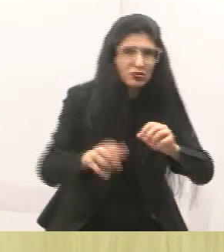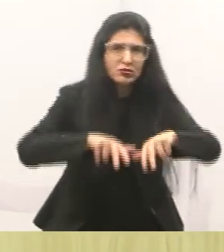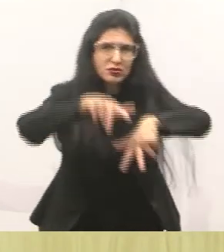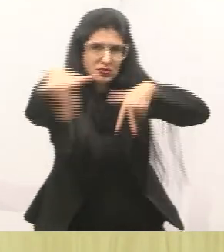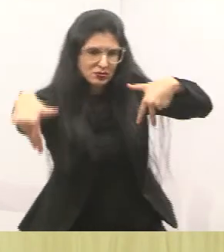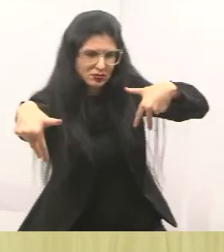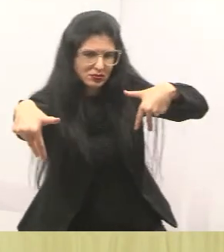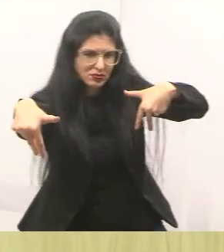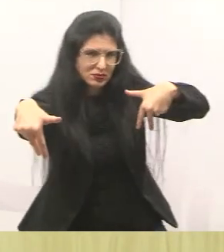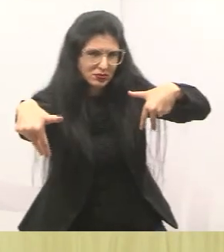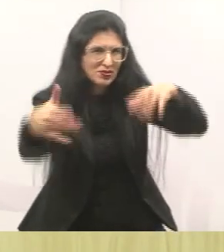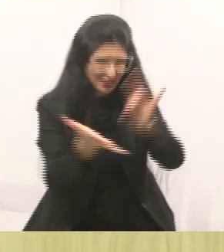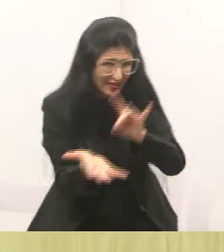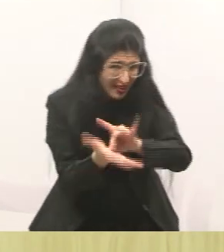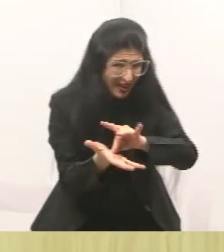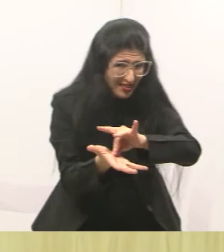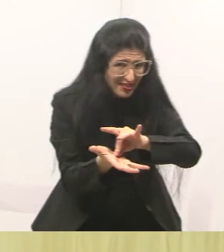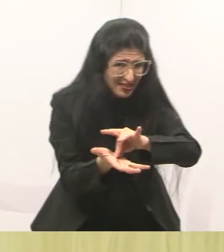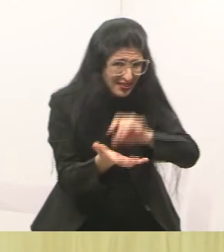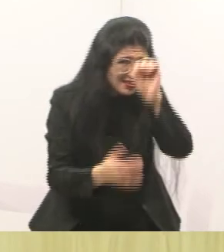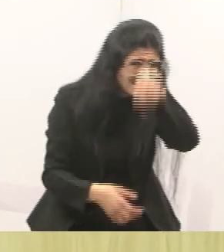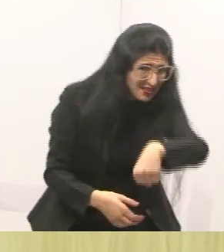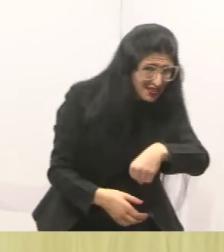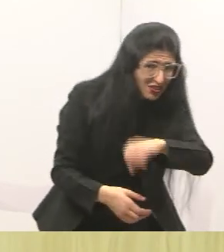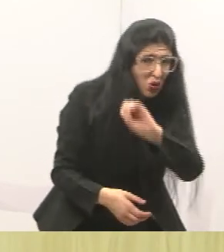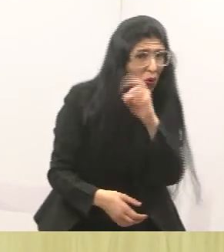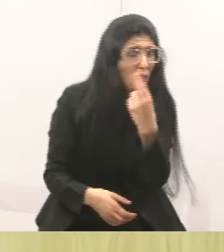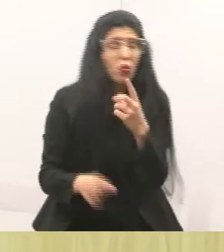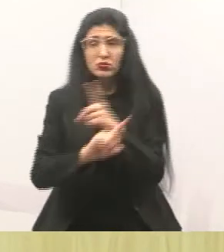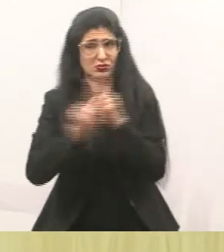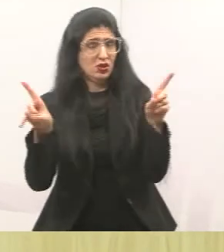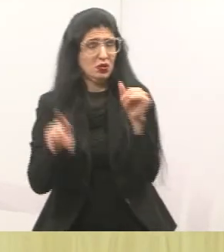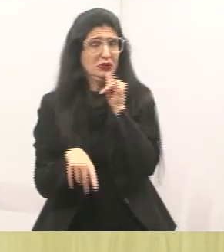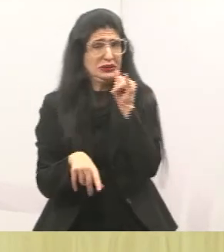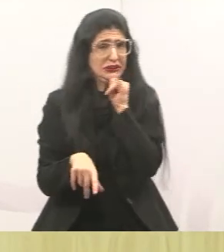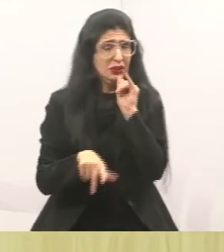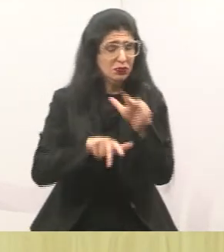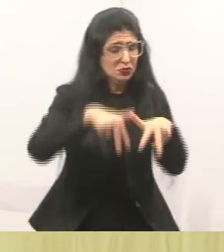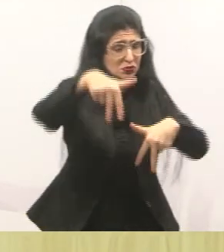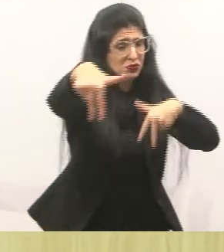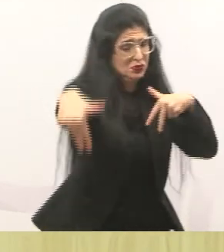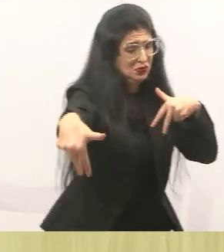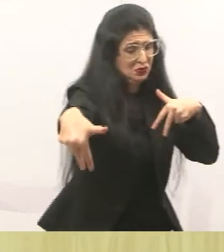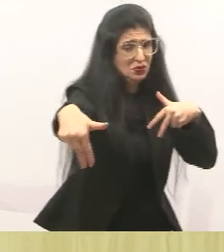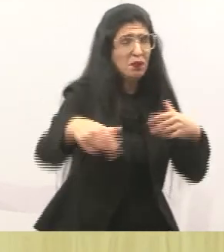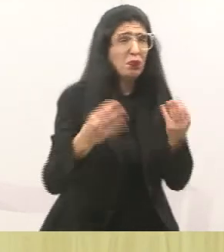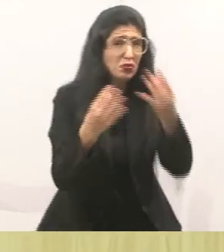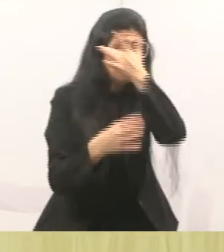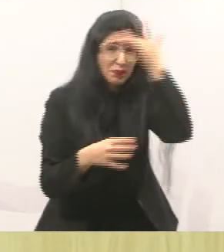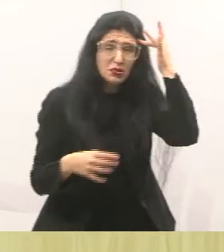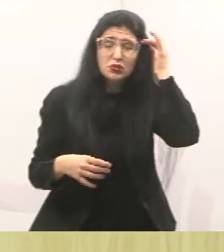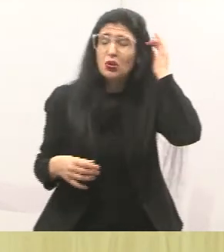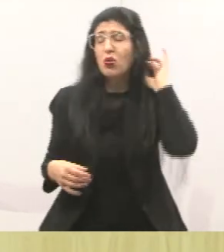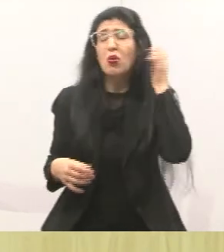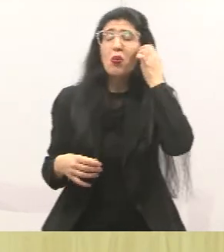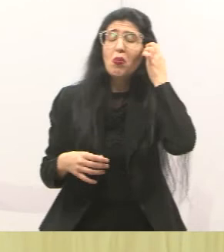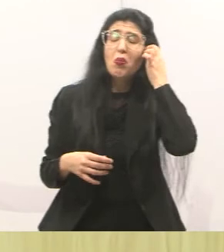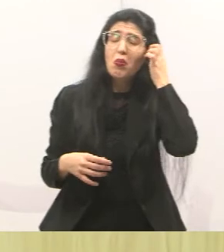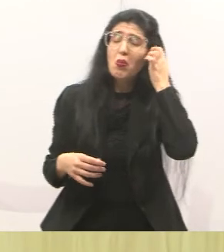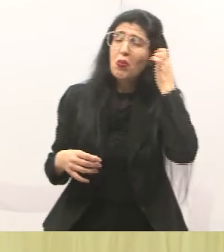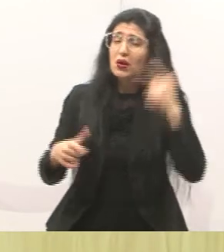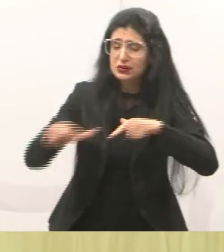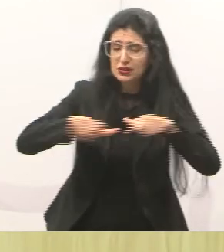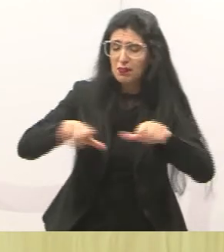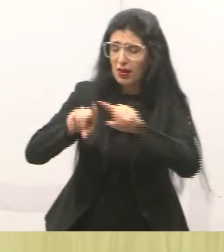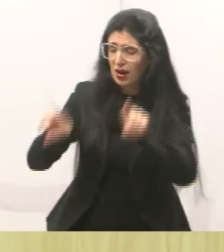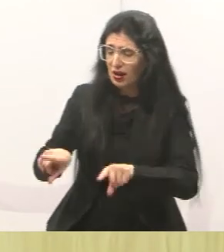A quem reclamar no caso do distanciamento não estar sendo cumprido, visto ter muitos servidores em revezamento de